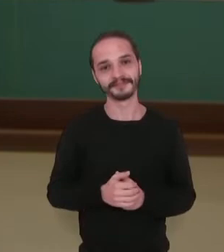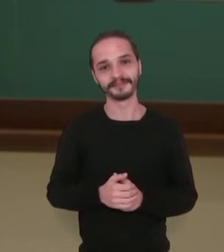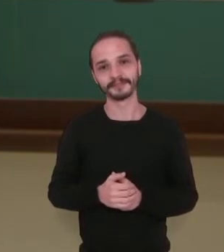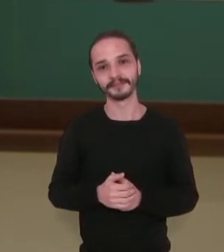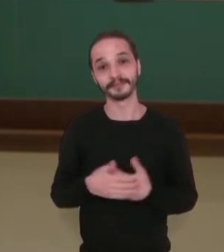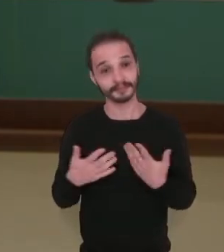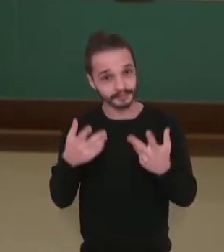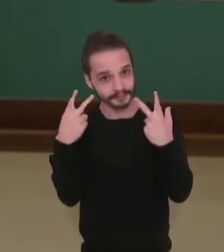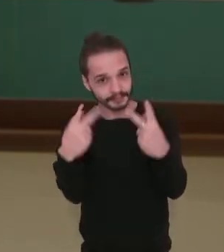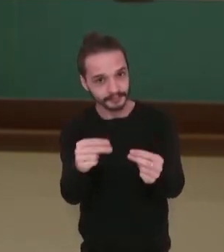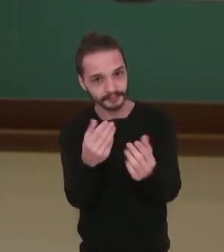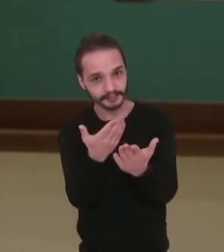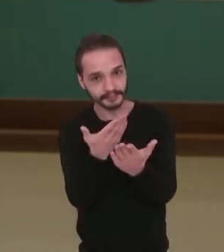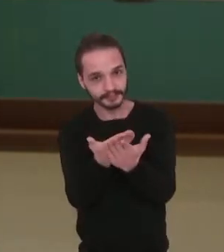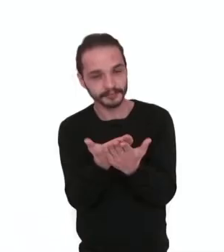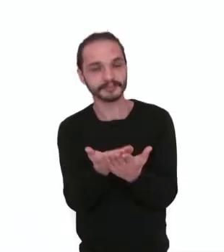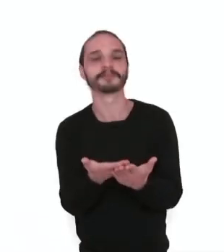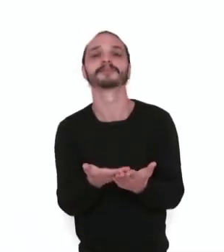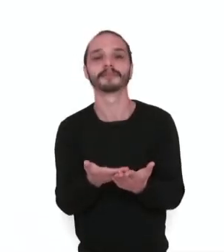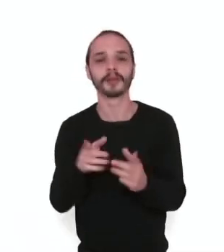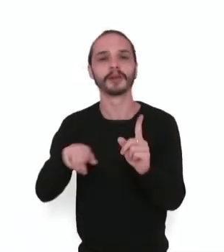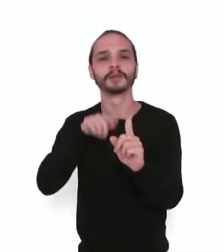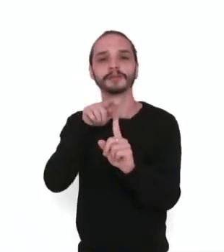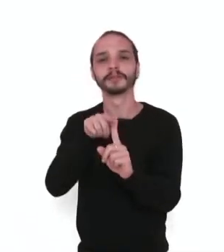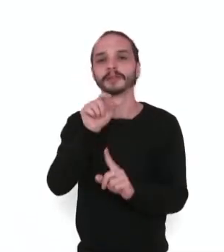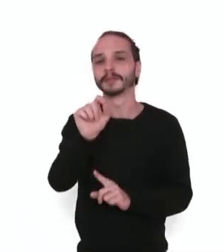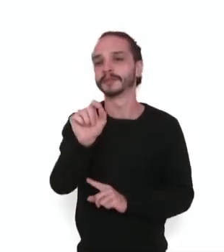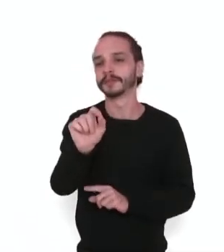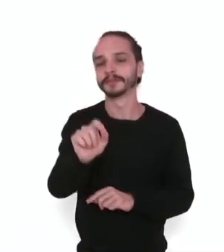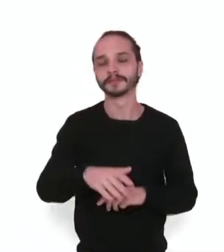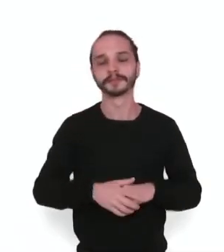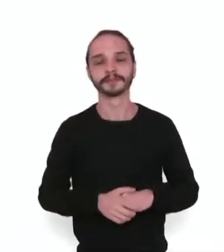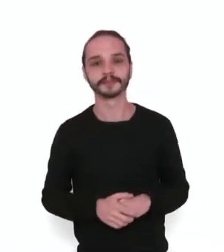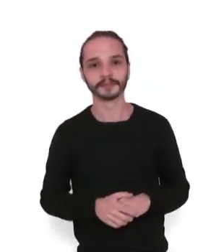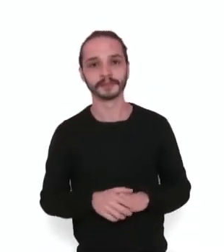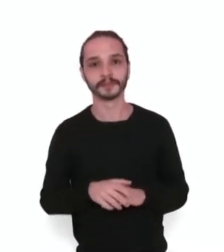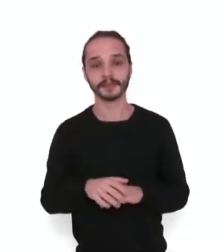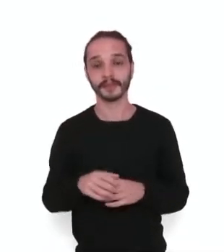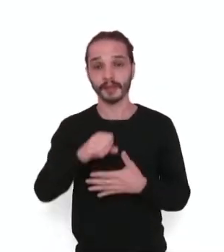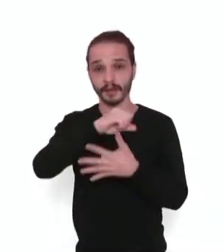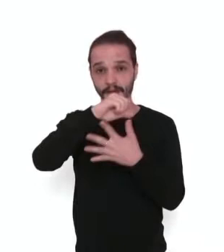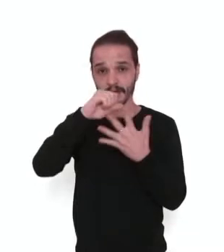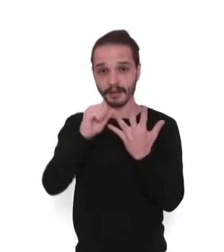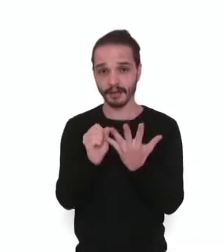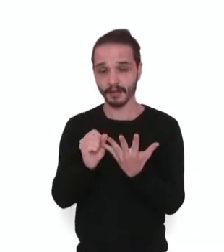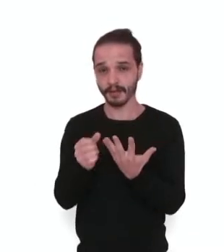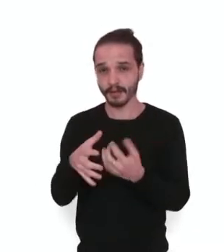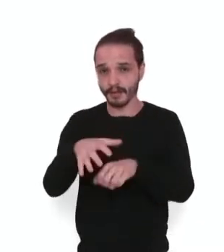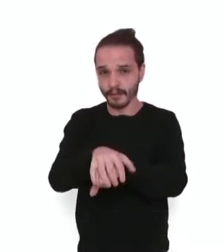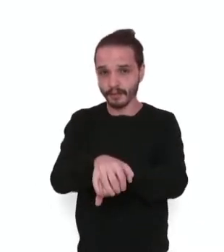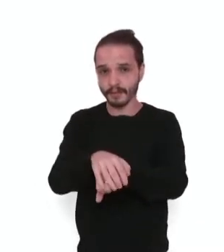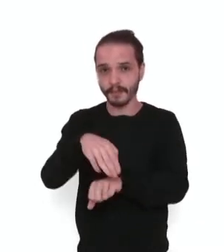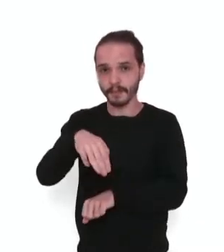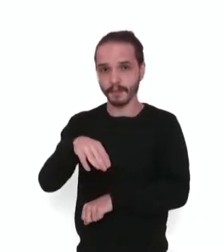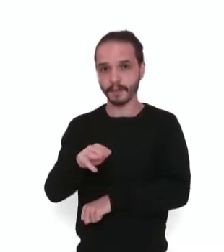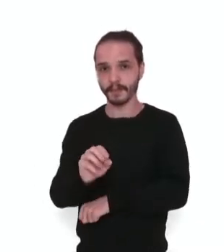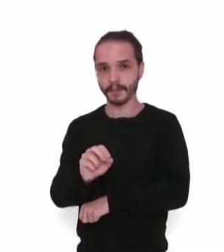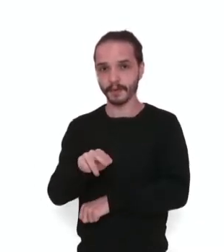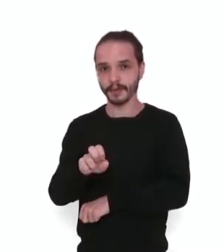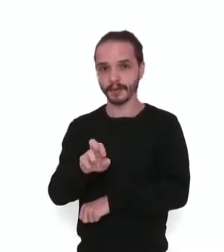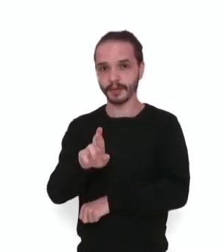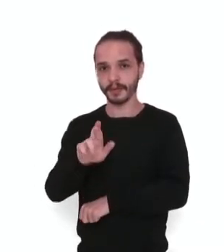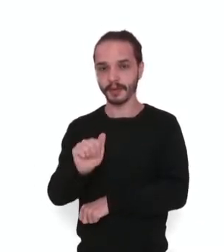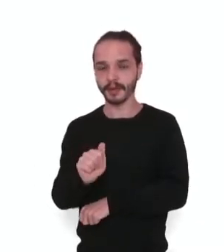então, alunos. Nossos objetivos desta aula: Reino Monera, conhecer as bactérias e